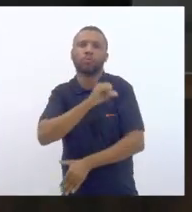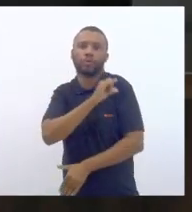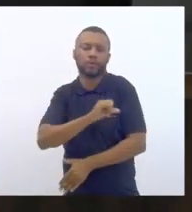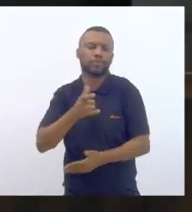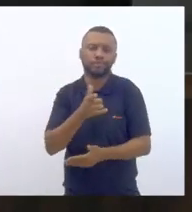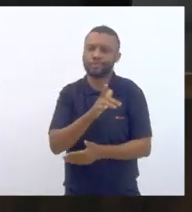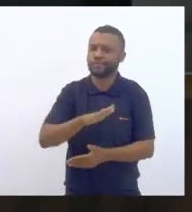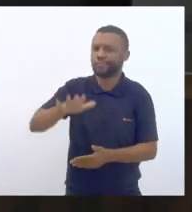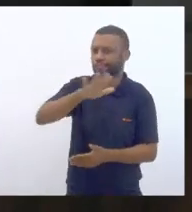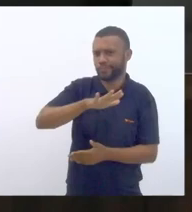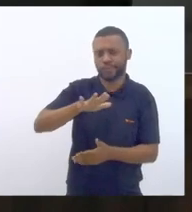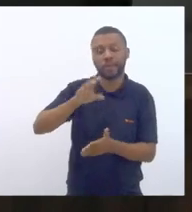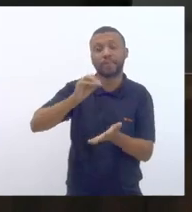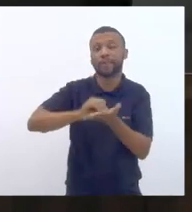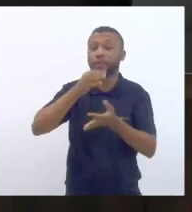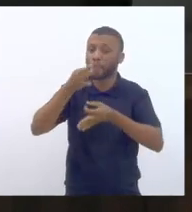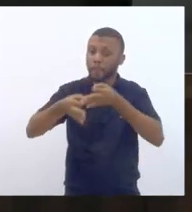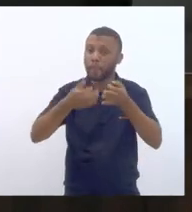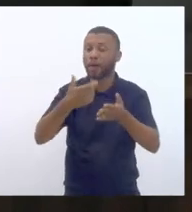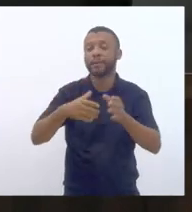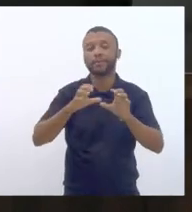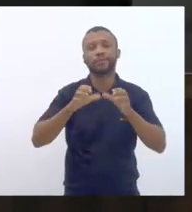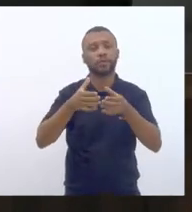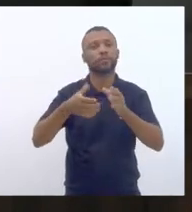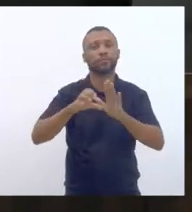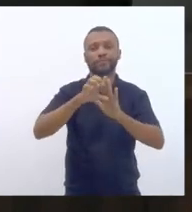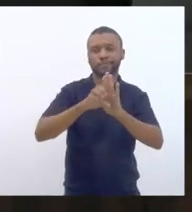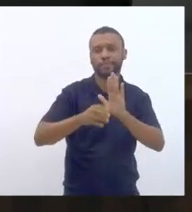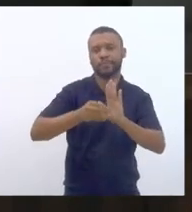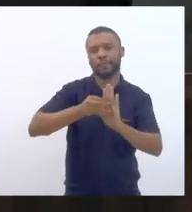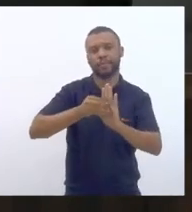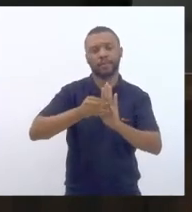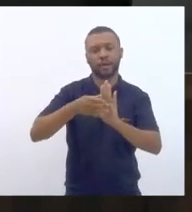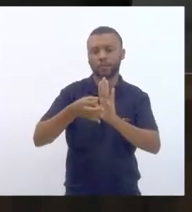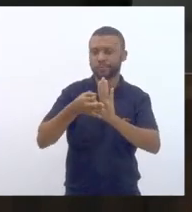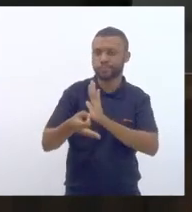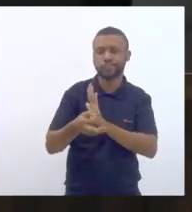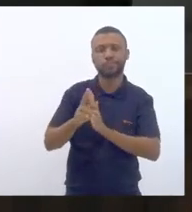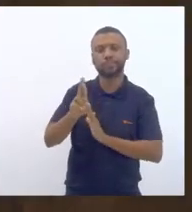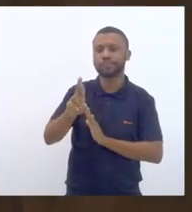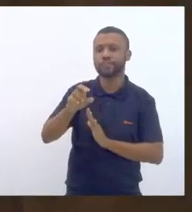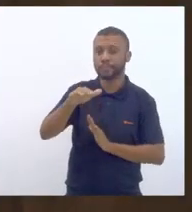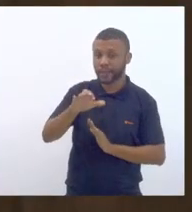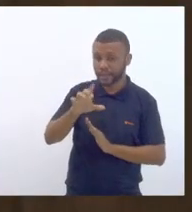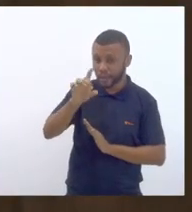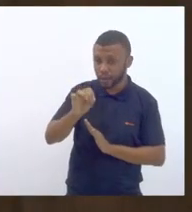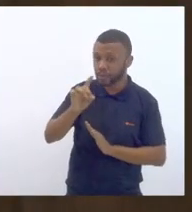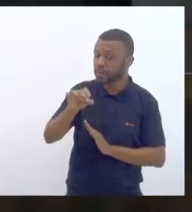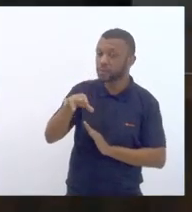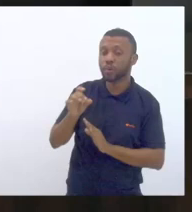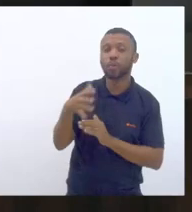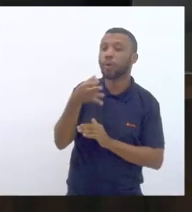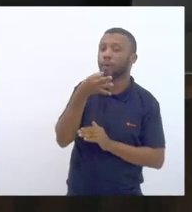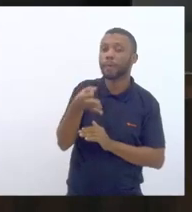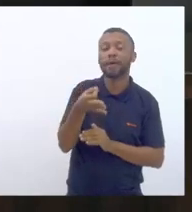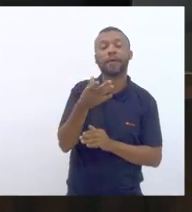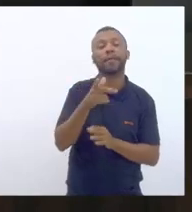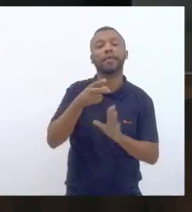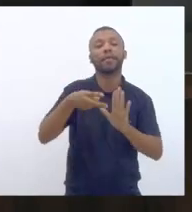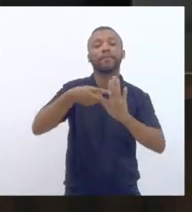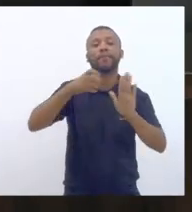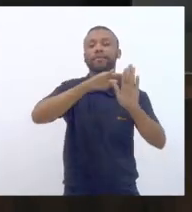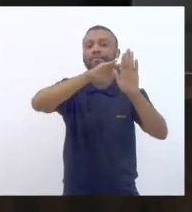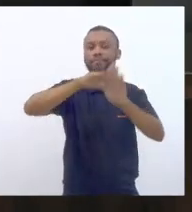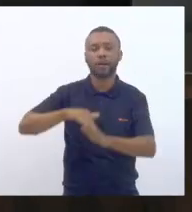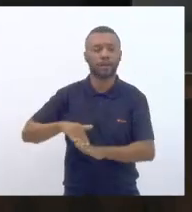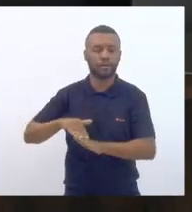parecer da Comissão de Emendas Condicionais e Vetos. Qual é o parecer, deputado Marcelo Dino? Pela derrubada. 33